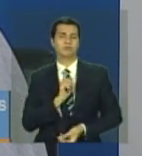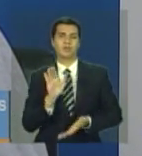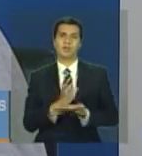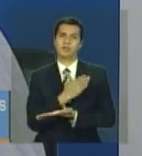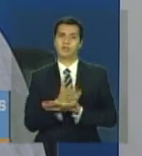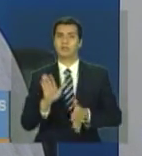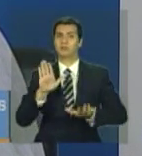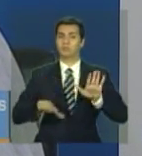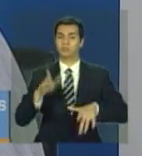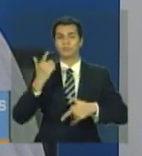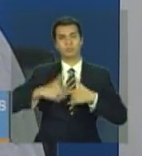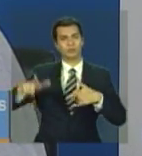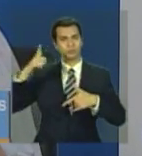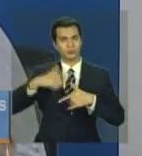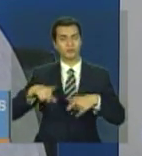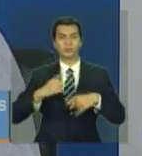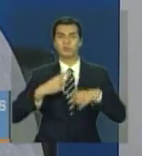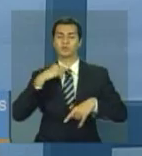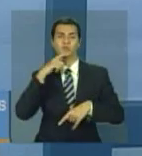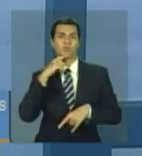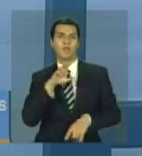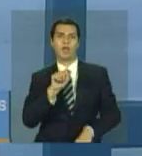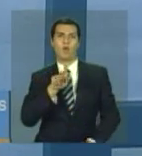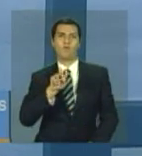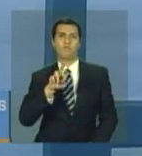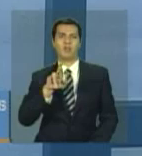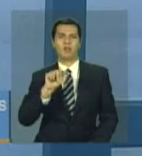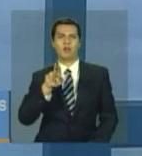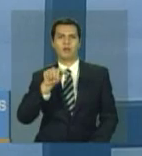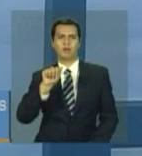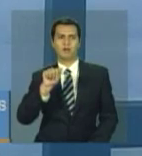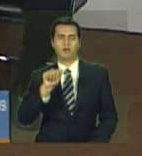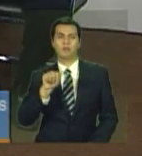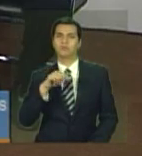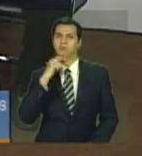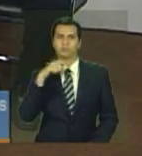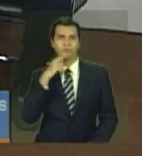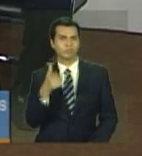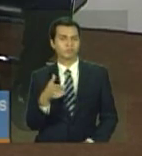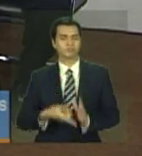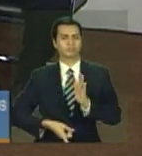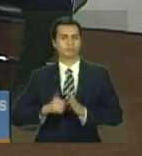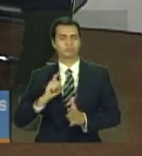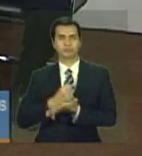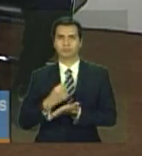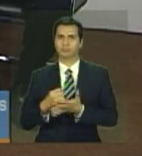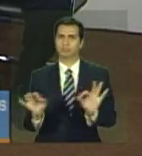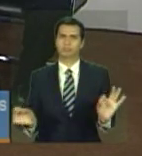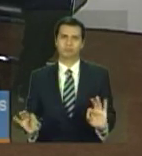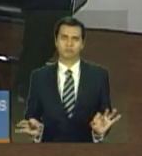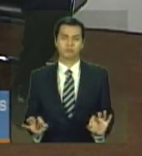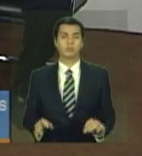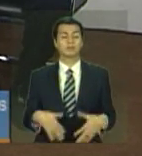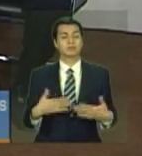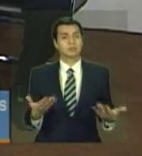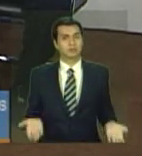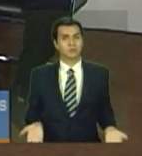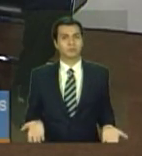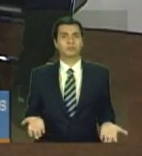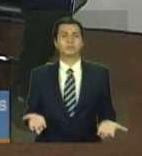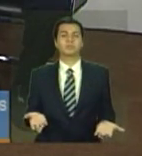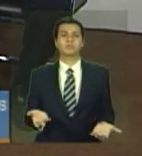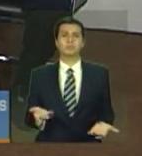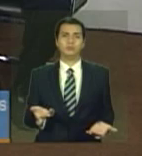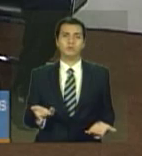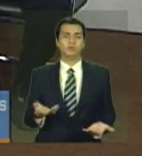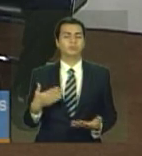com a dificuldade de conseguir o alvará ou que o imóvel tivesse regularizado previamente. Né? Então, isso foi